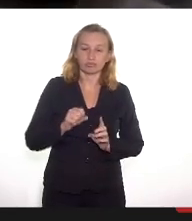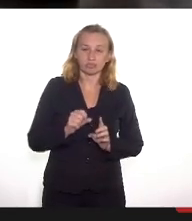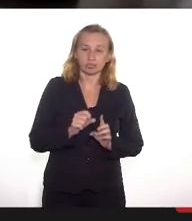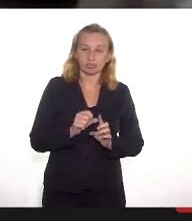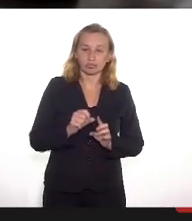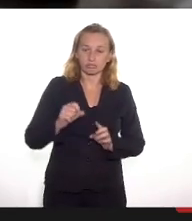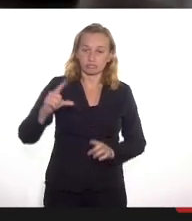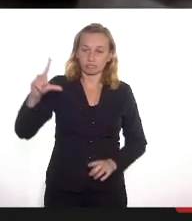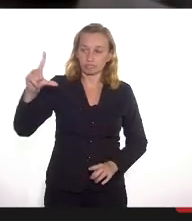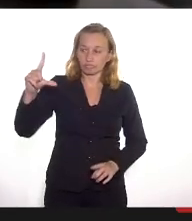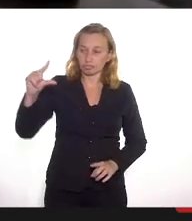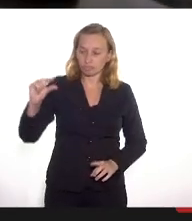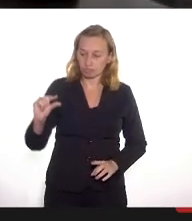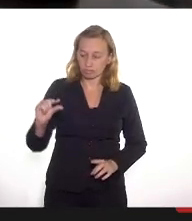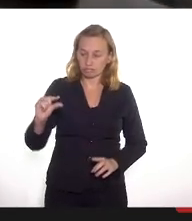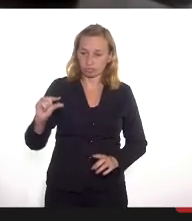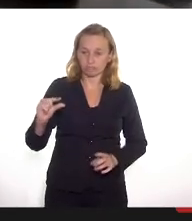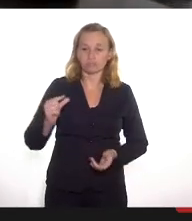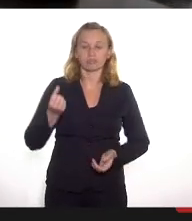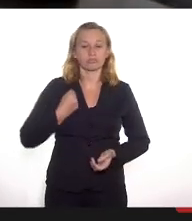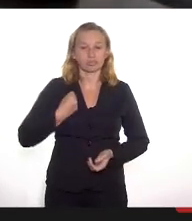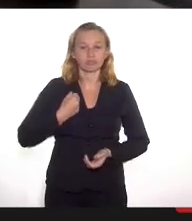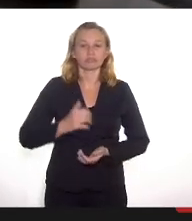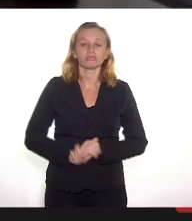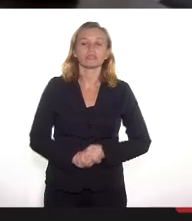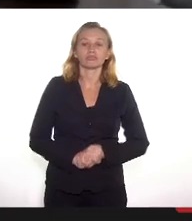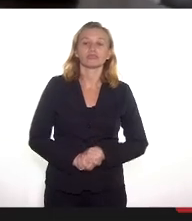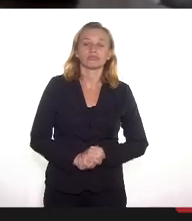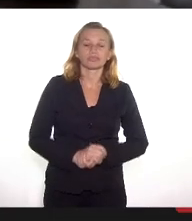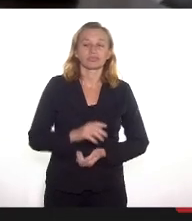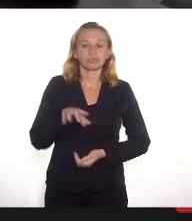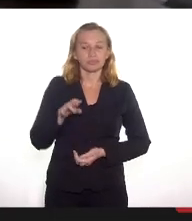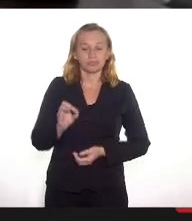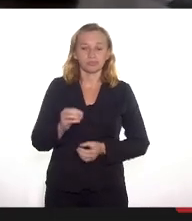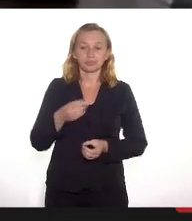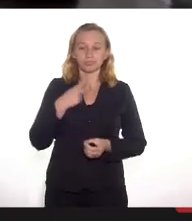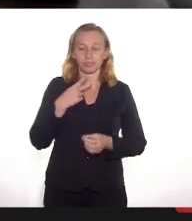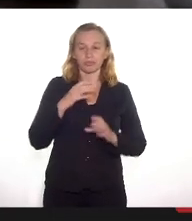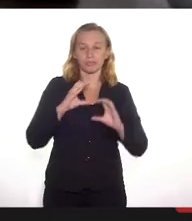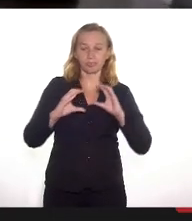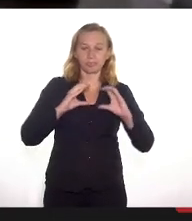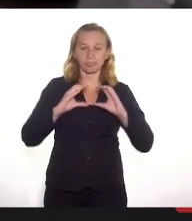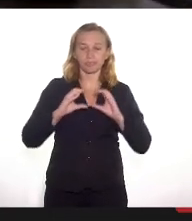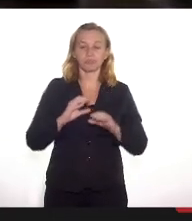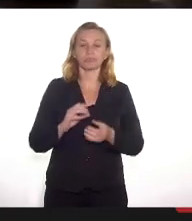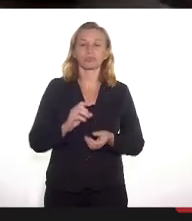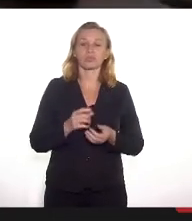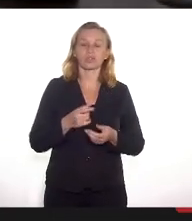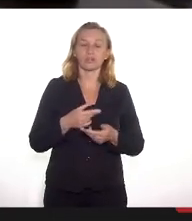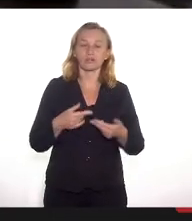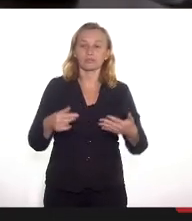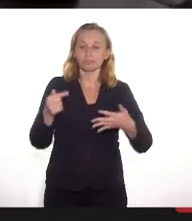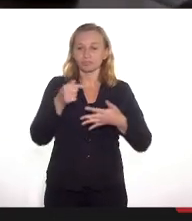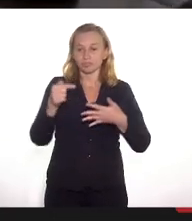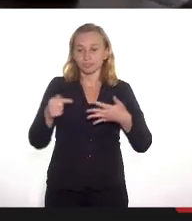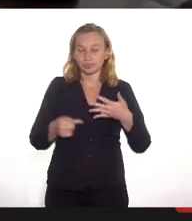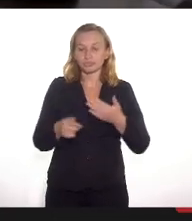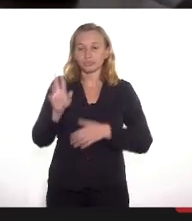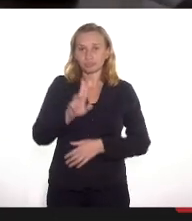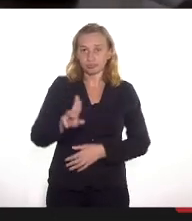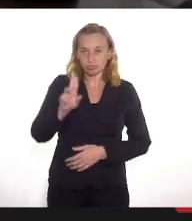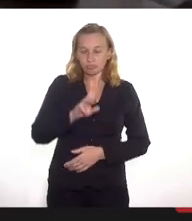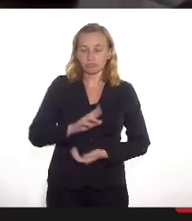porque isso facilitaria esse que algo na falou tá comunicação Eles foram os critérios que eles usavam mestre